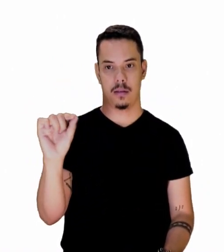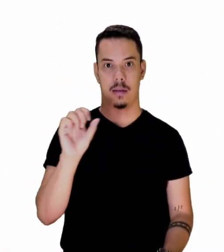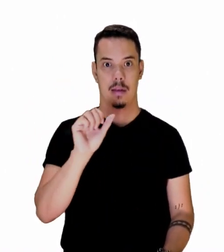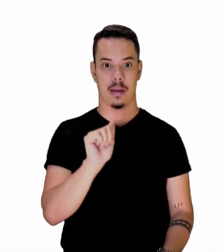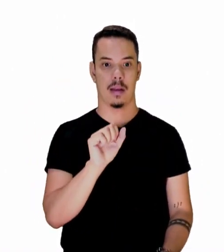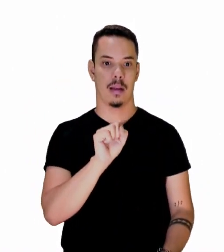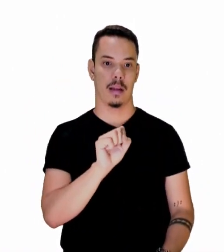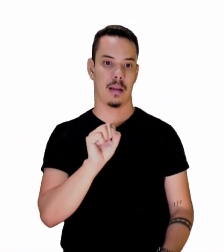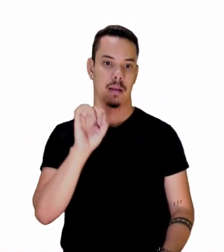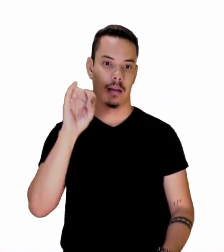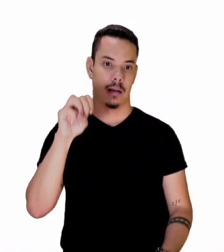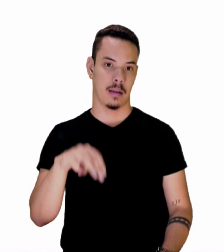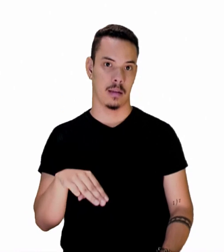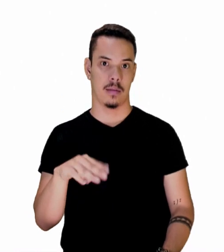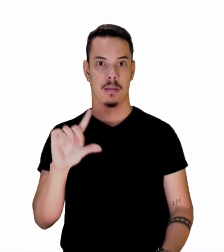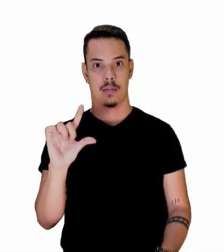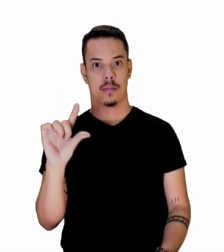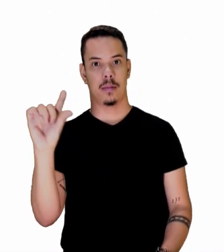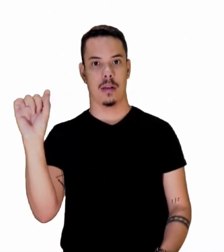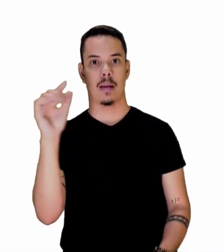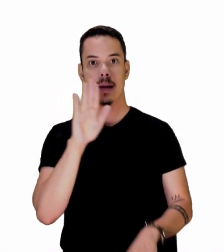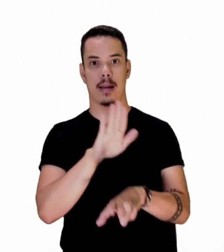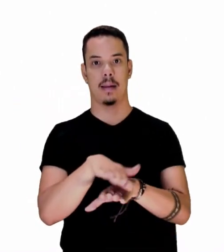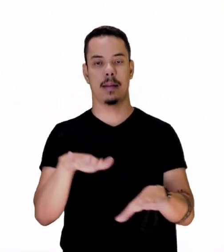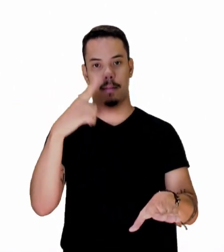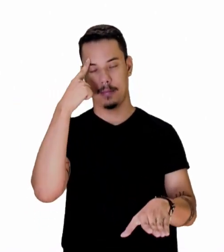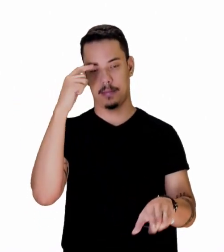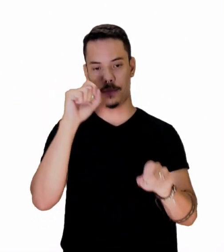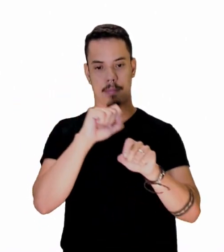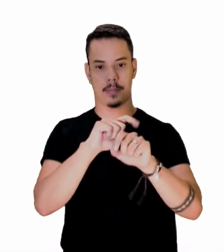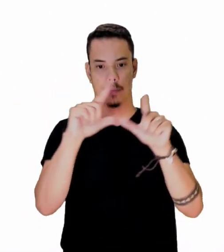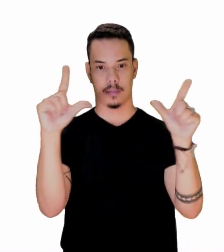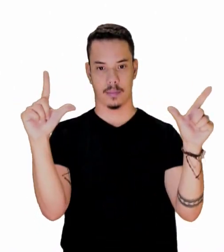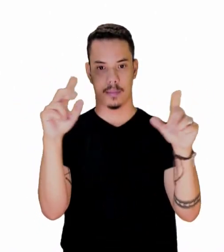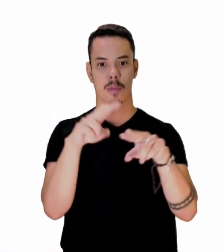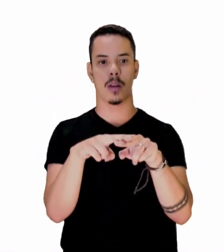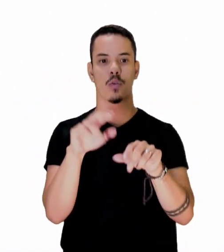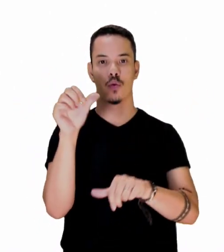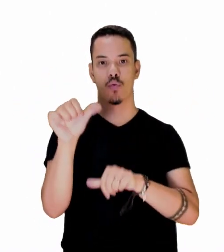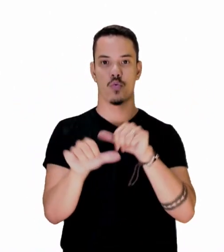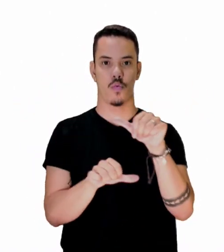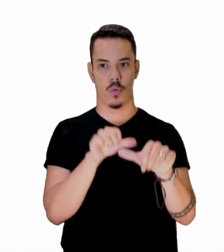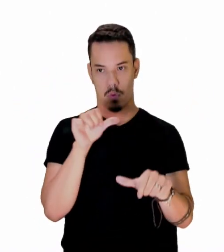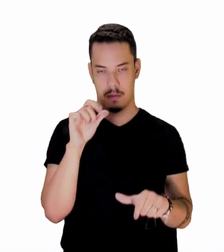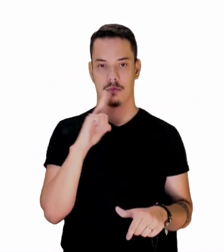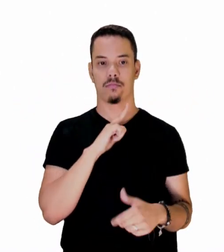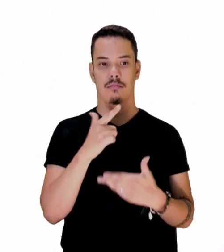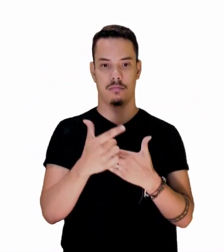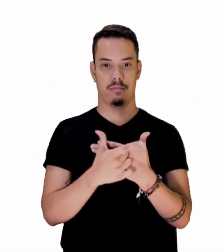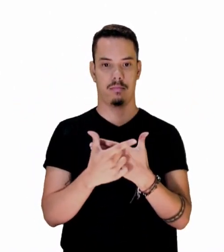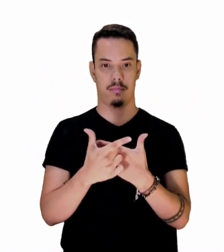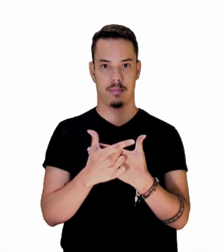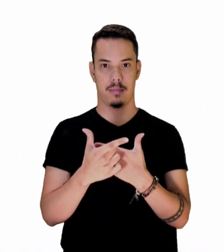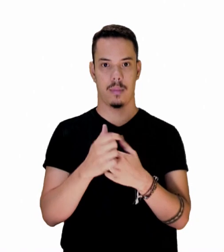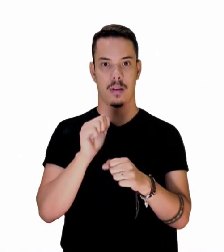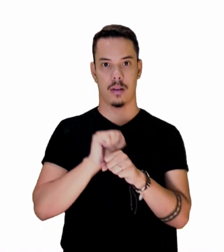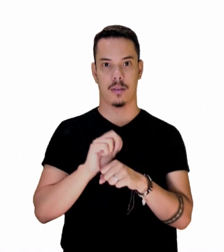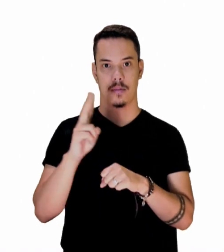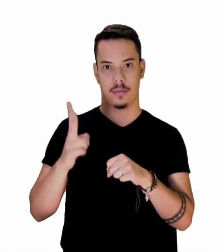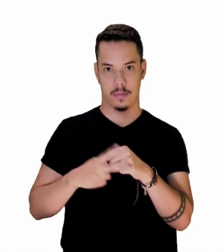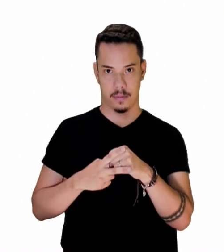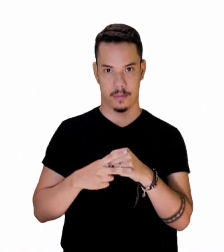que sair, as crianças acordaram. Então, trocou por essas formas, tem função de